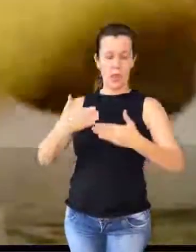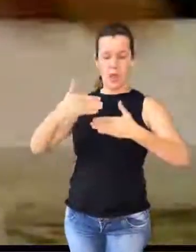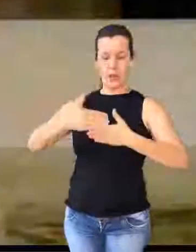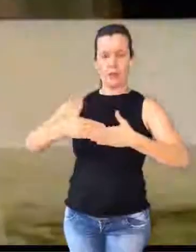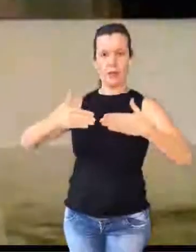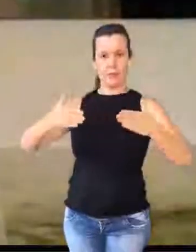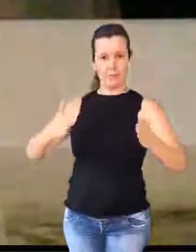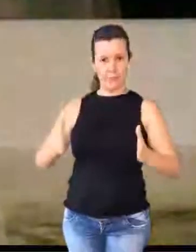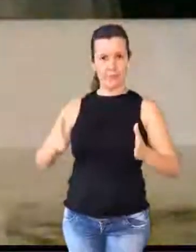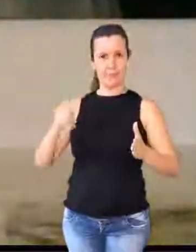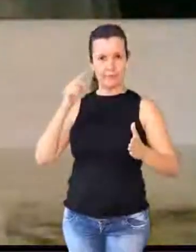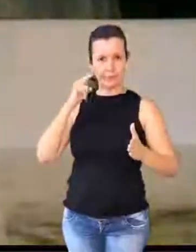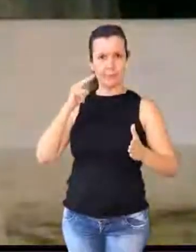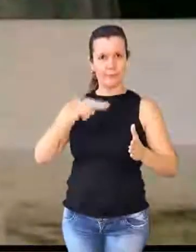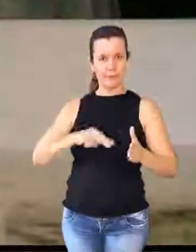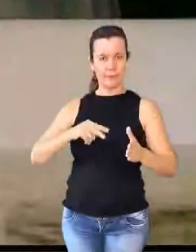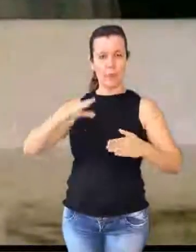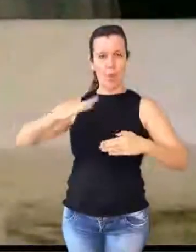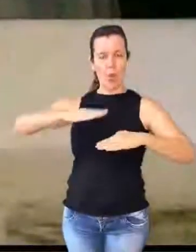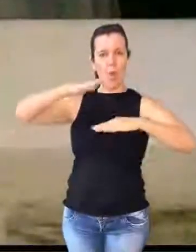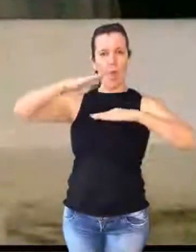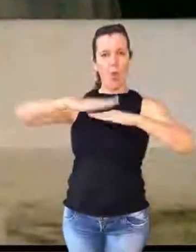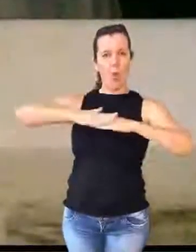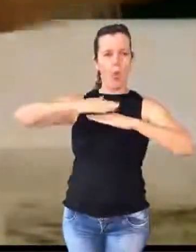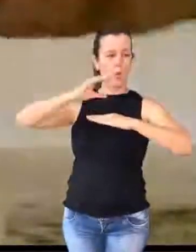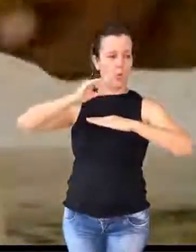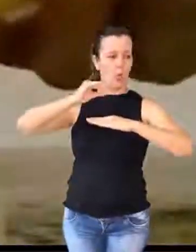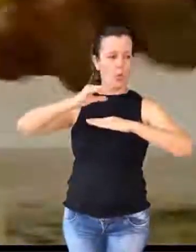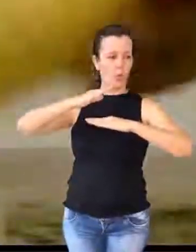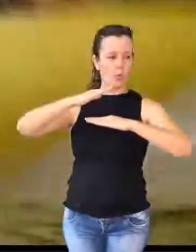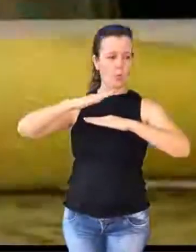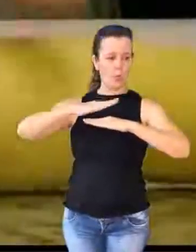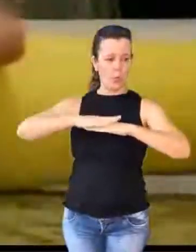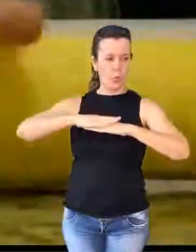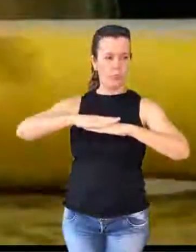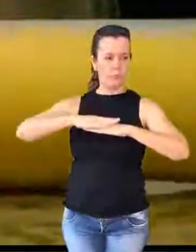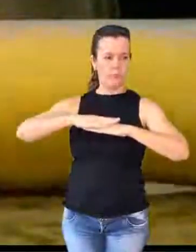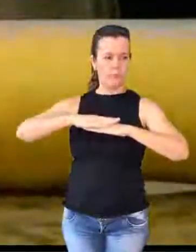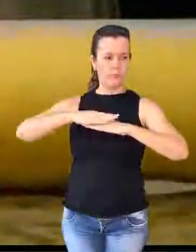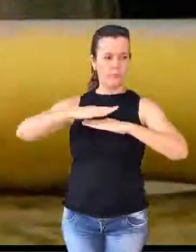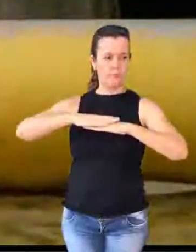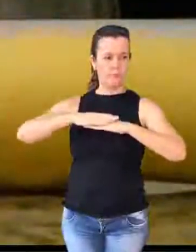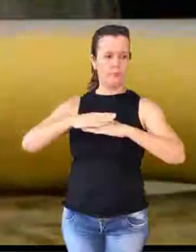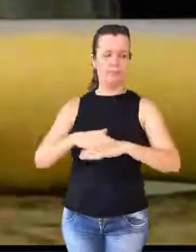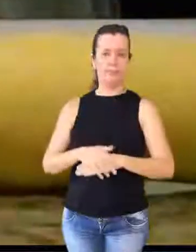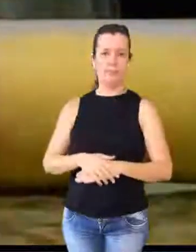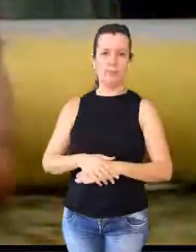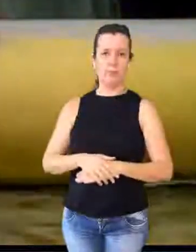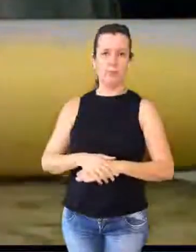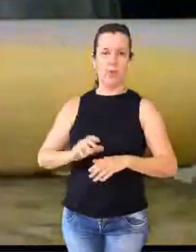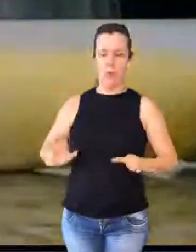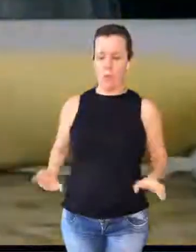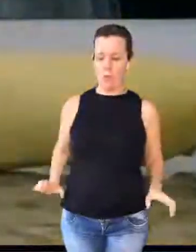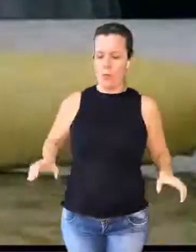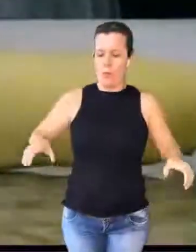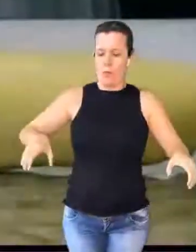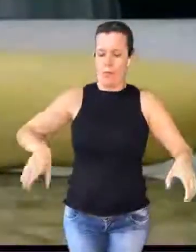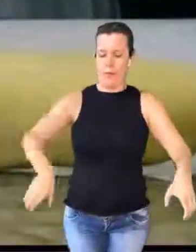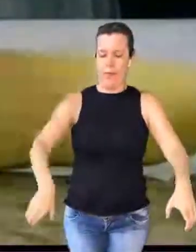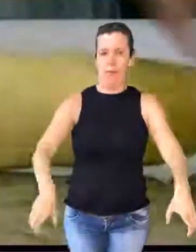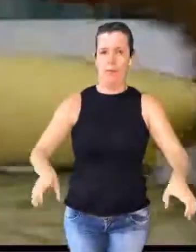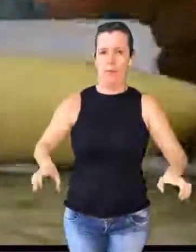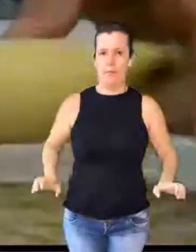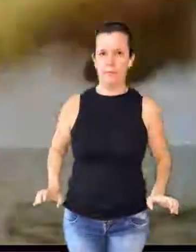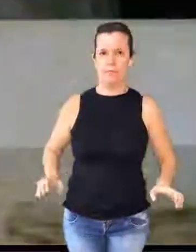Aí, olha, enchi, colei, tá vendo? Agora eu vou pegar aquela parte que